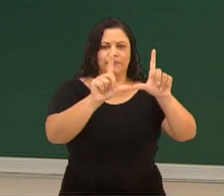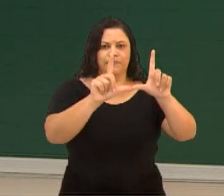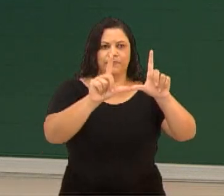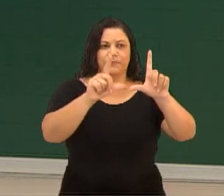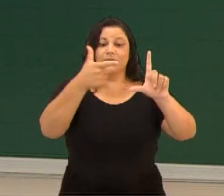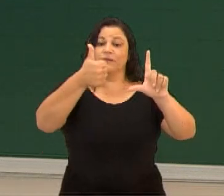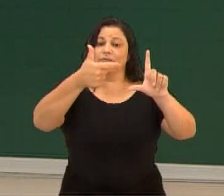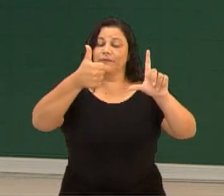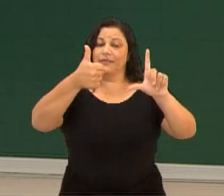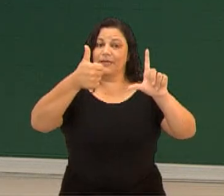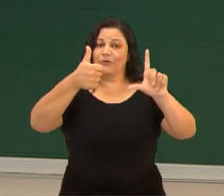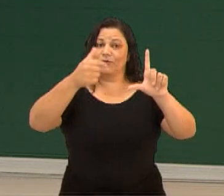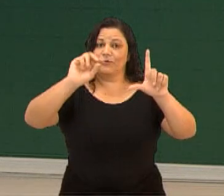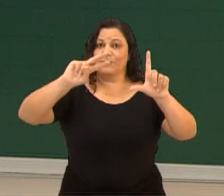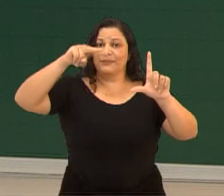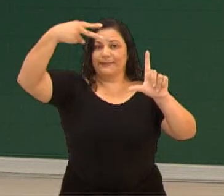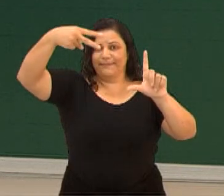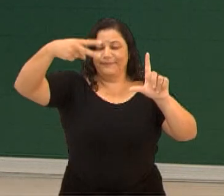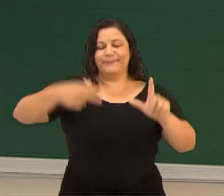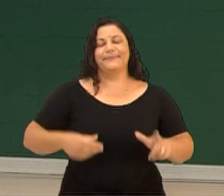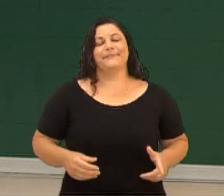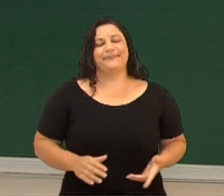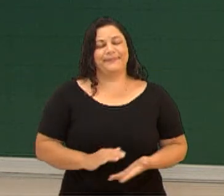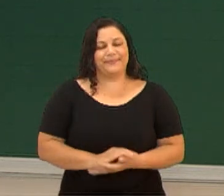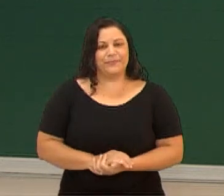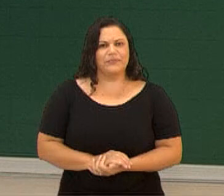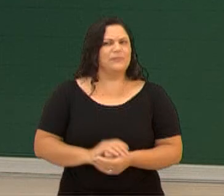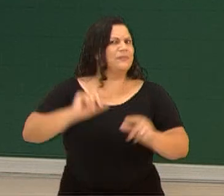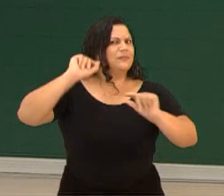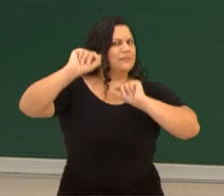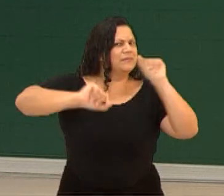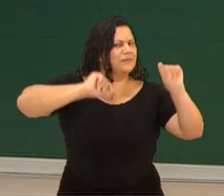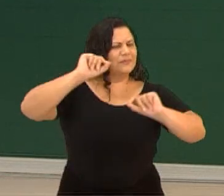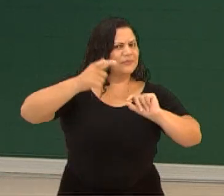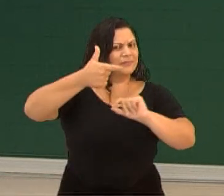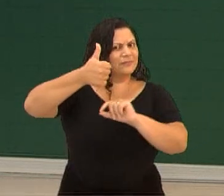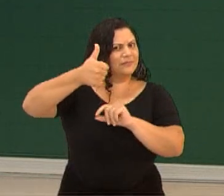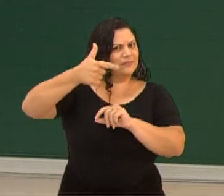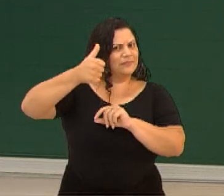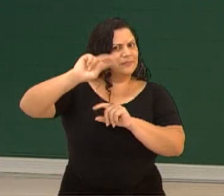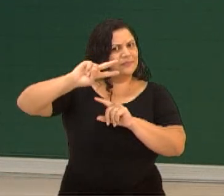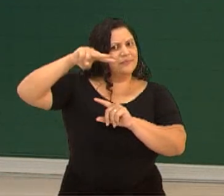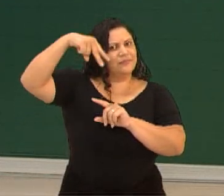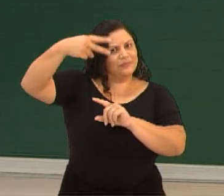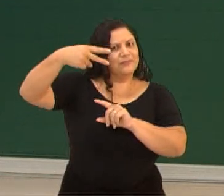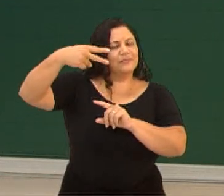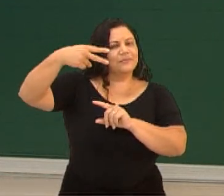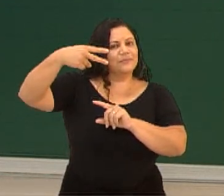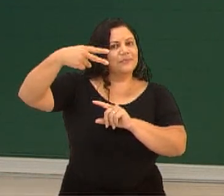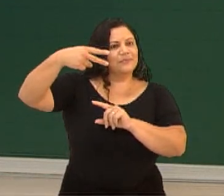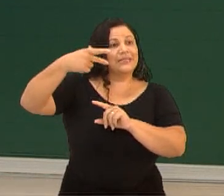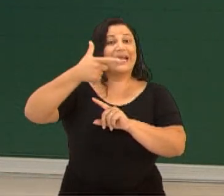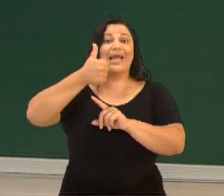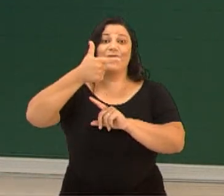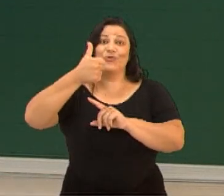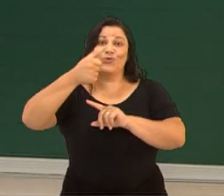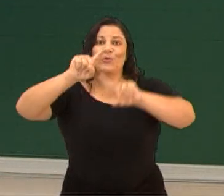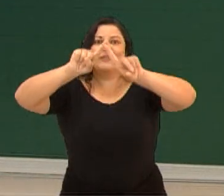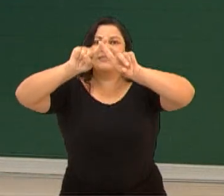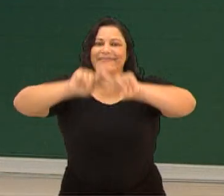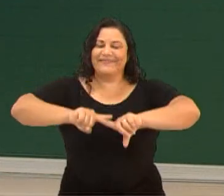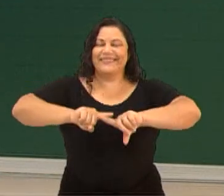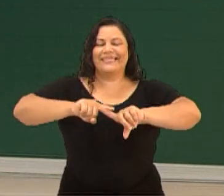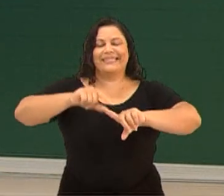ficar 12 ao quadrado. O que é 12 ao quadrado? É 12